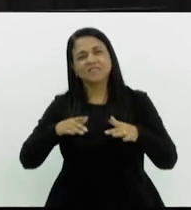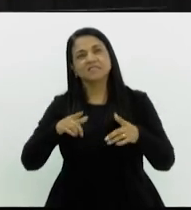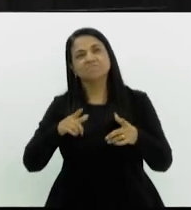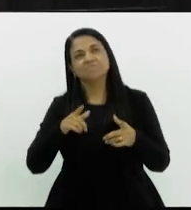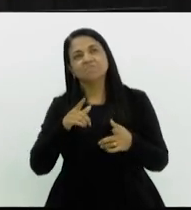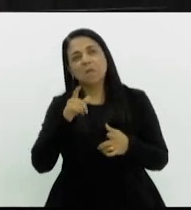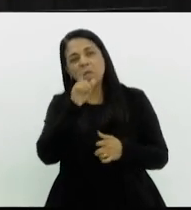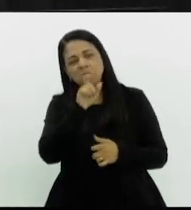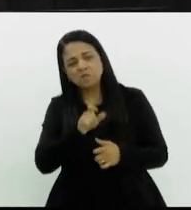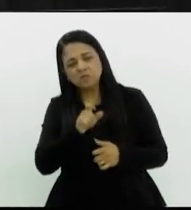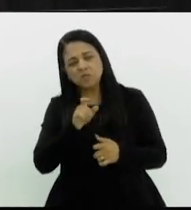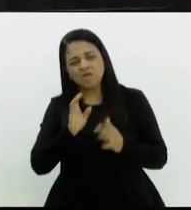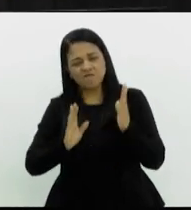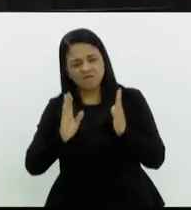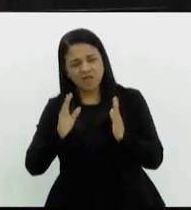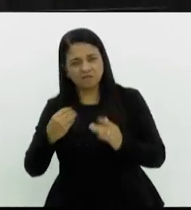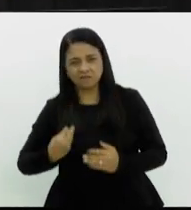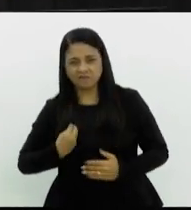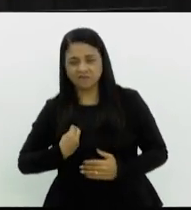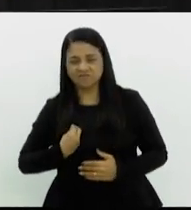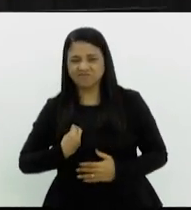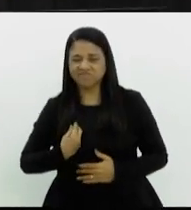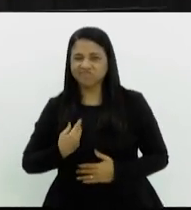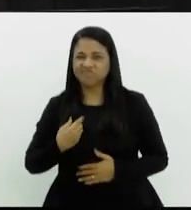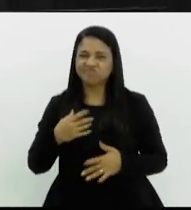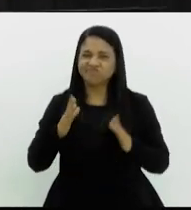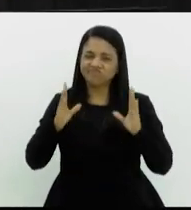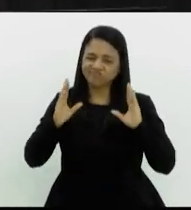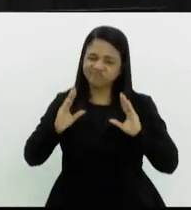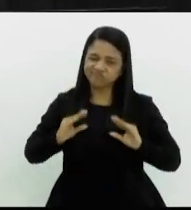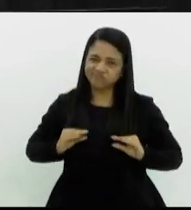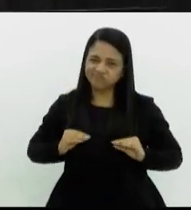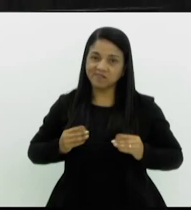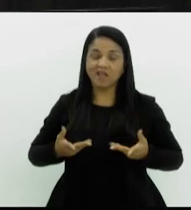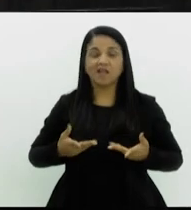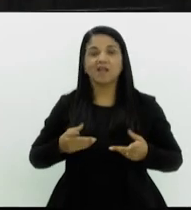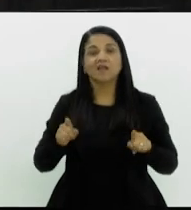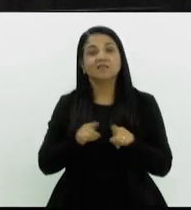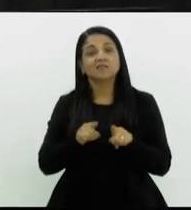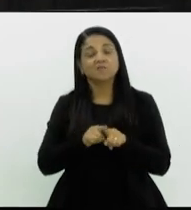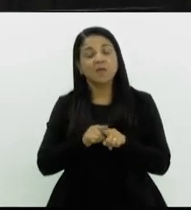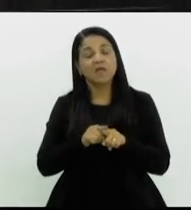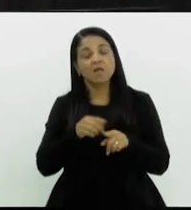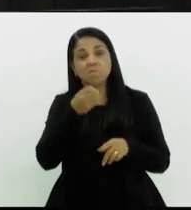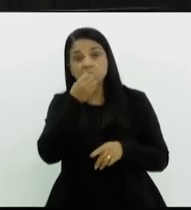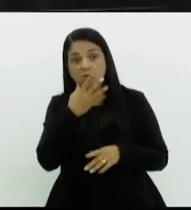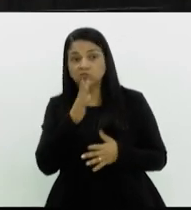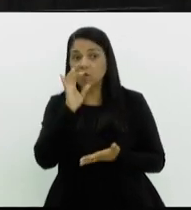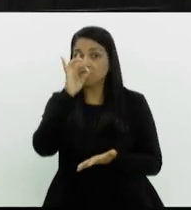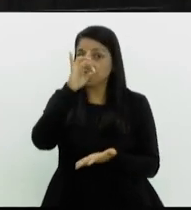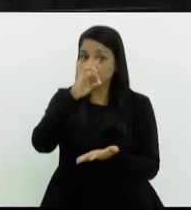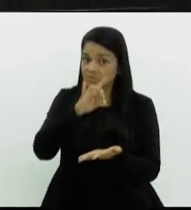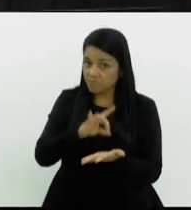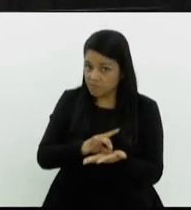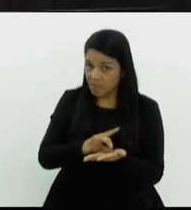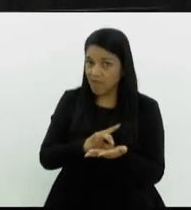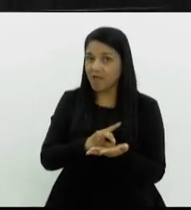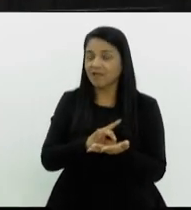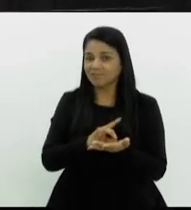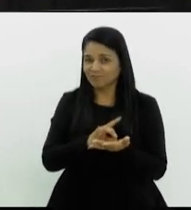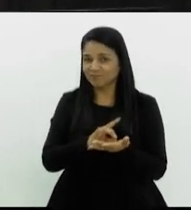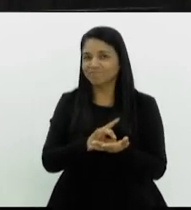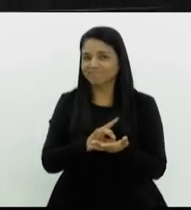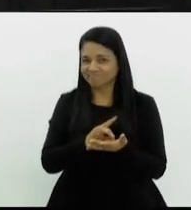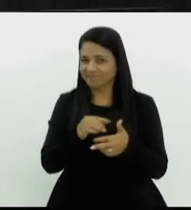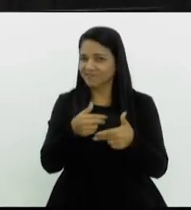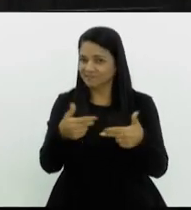da vida desiludido. Também não é bom chegar iludido. É bom chegar com a realidade dos fatos. E a realidade